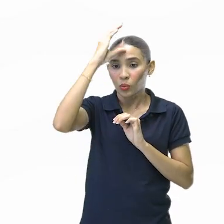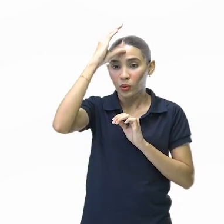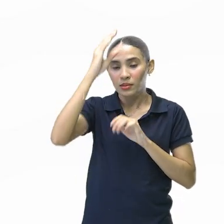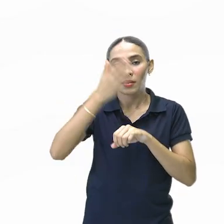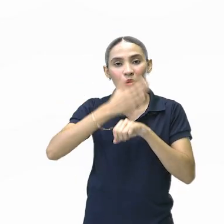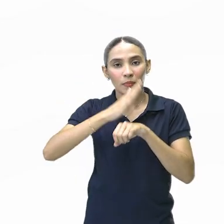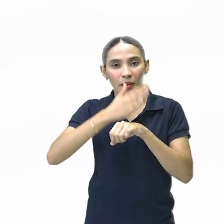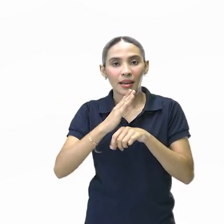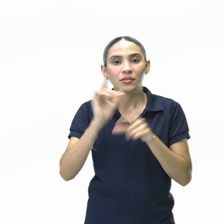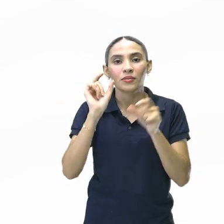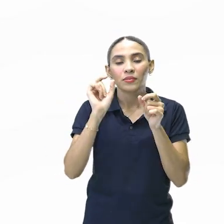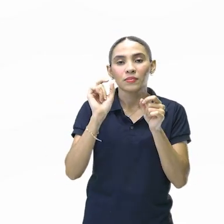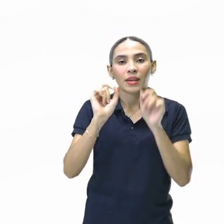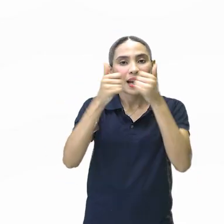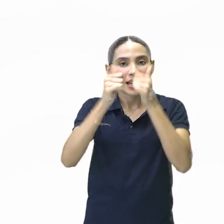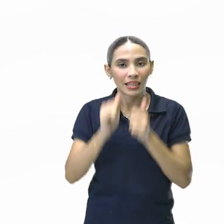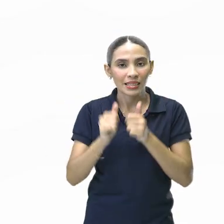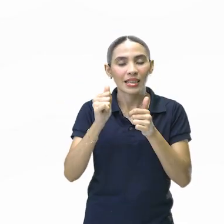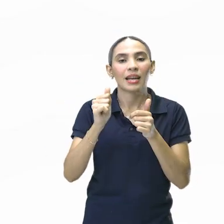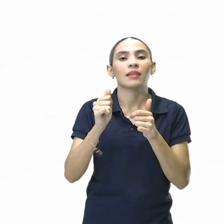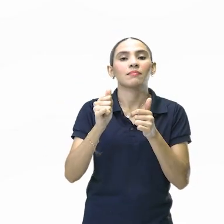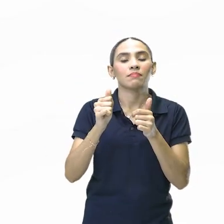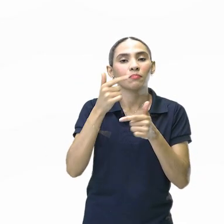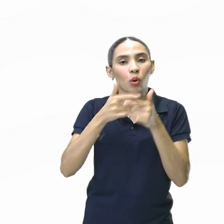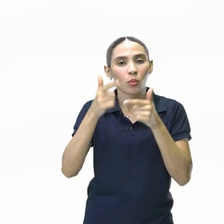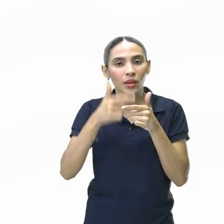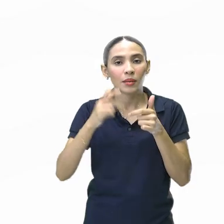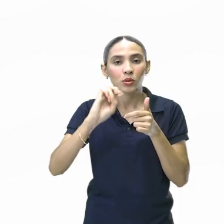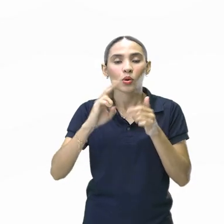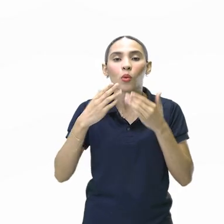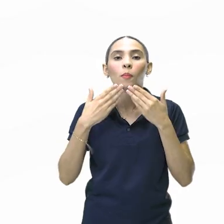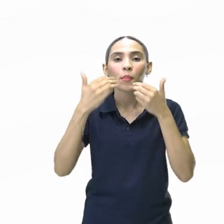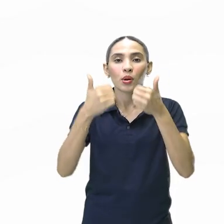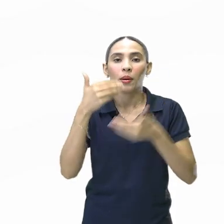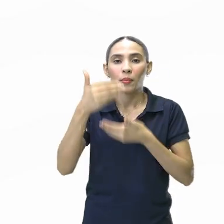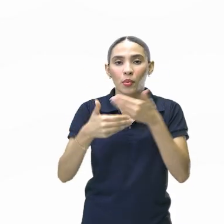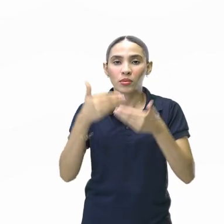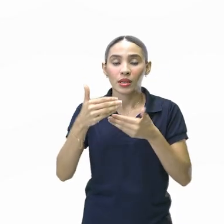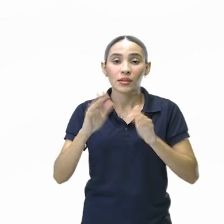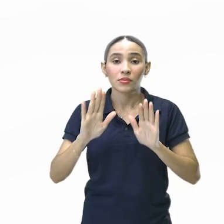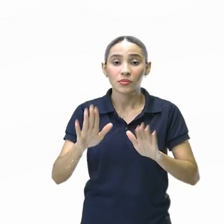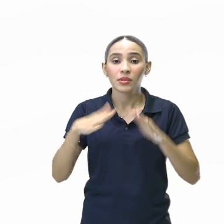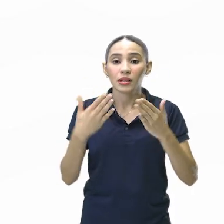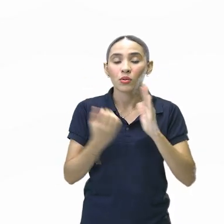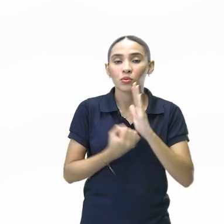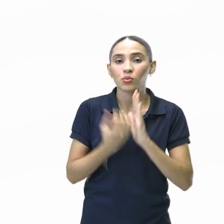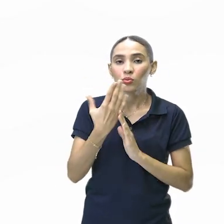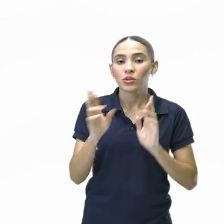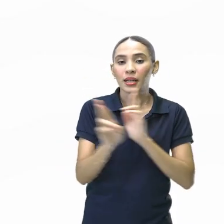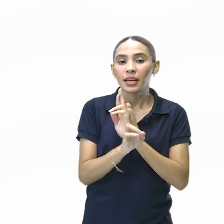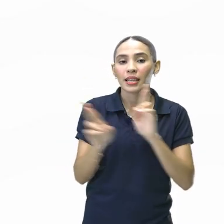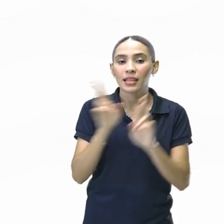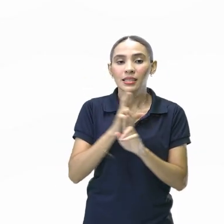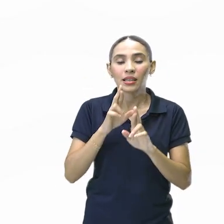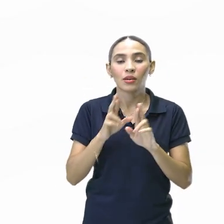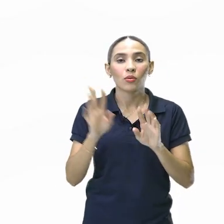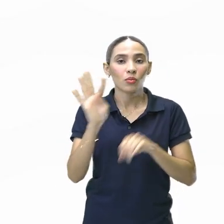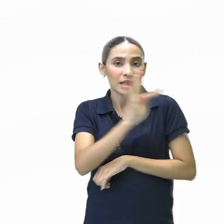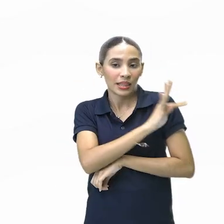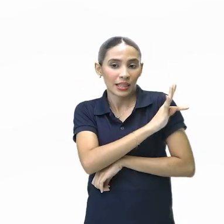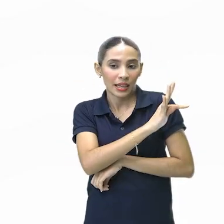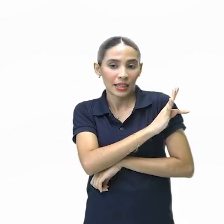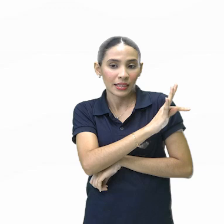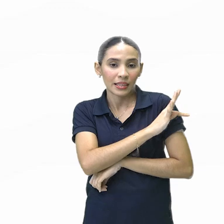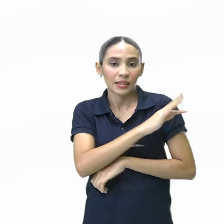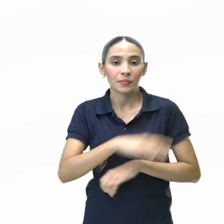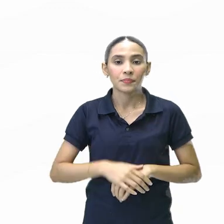para resolver problemas ou melhorar processos. Então, surge da relação entre a técnica,